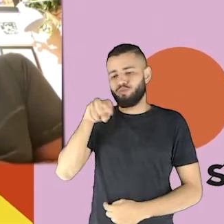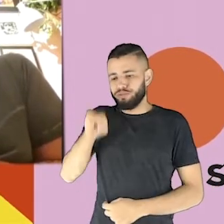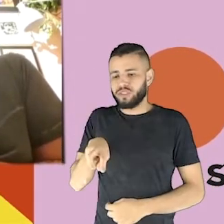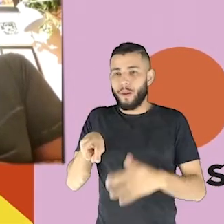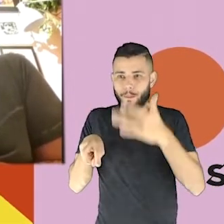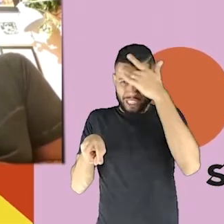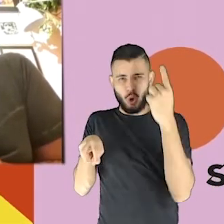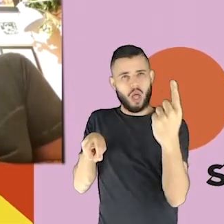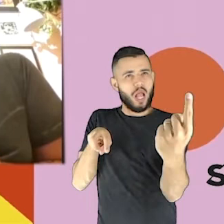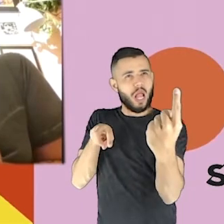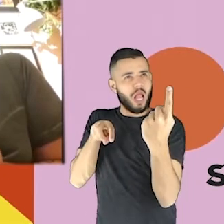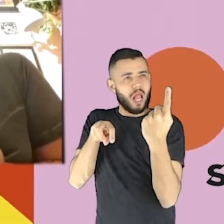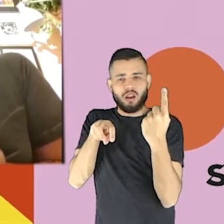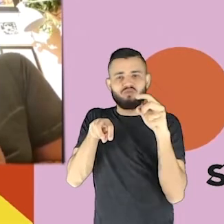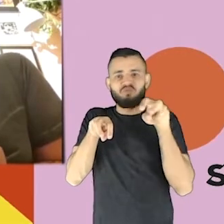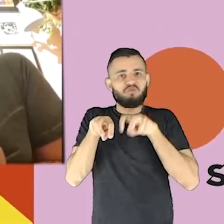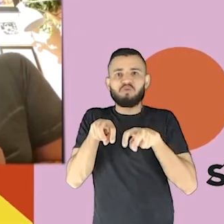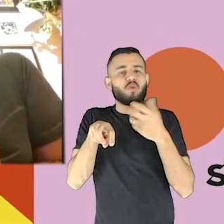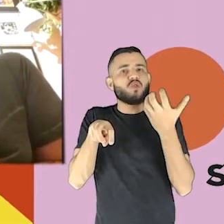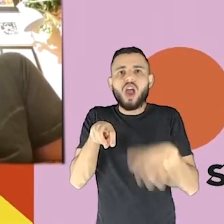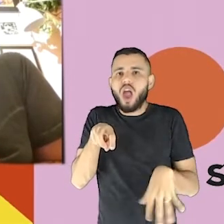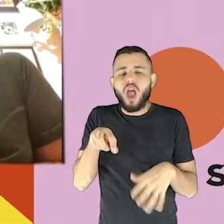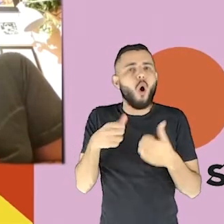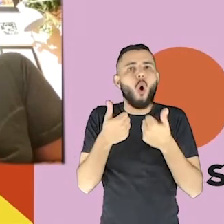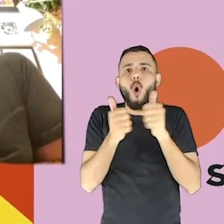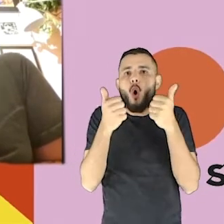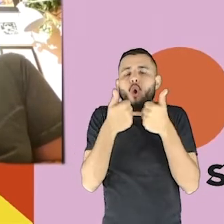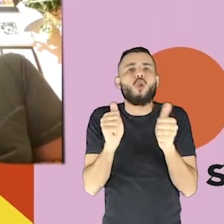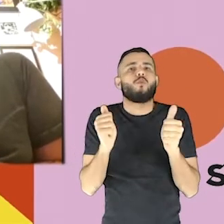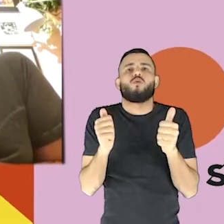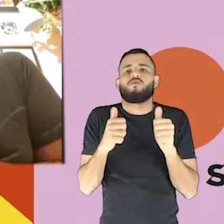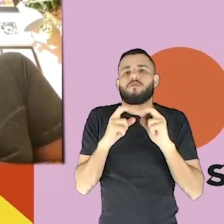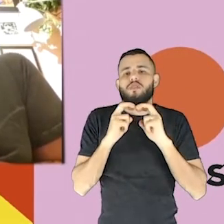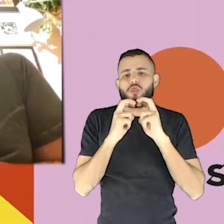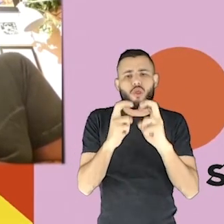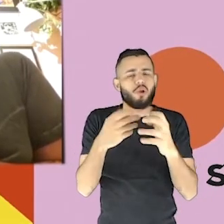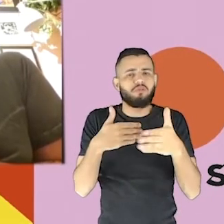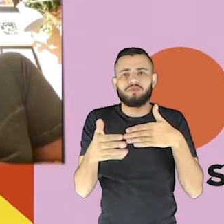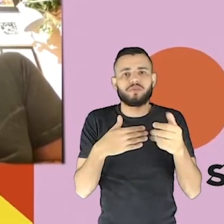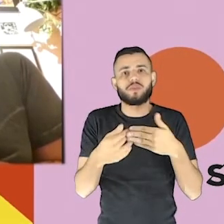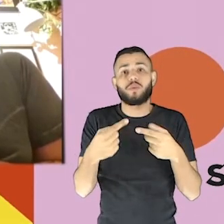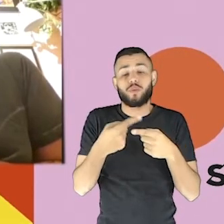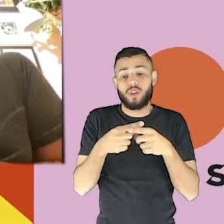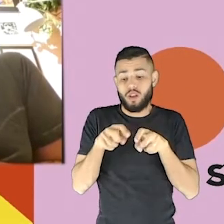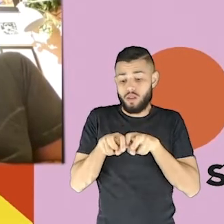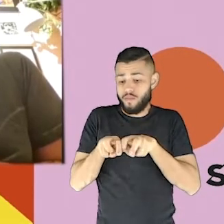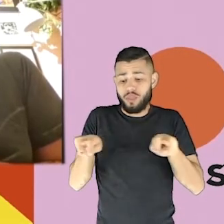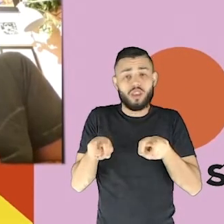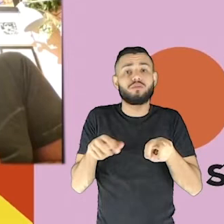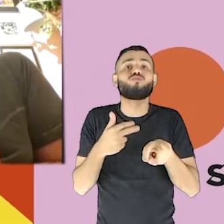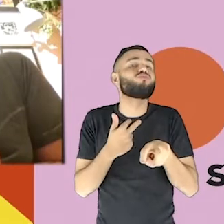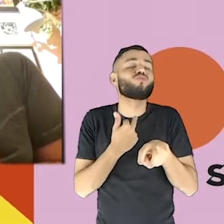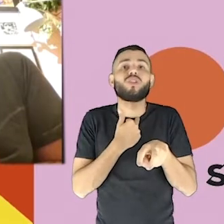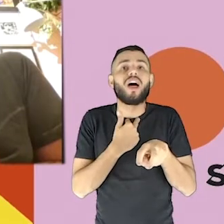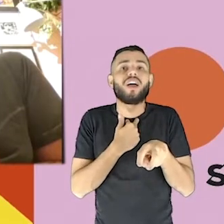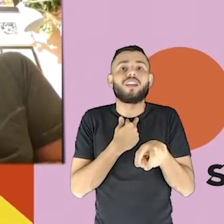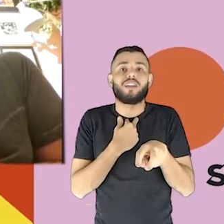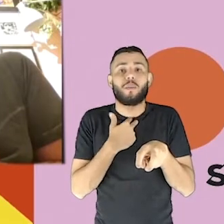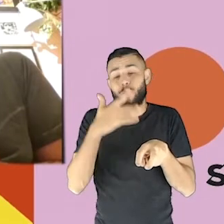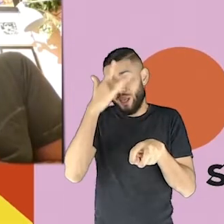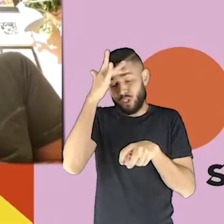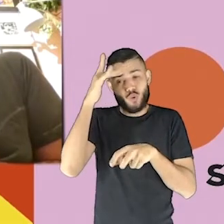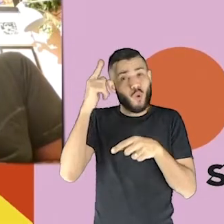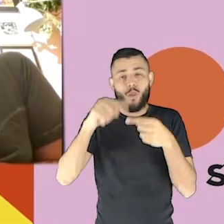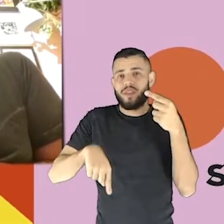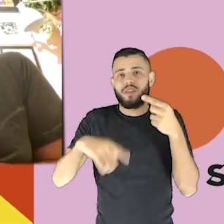meu lado, quando eu tô qualquer, ou no ônibus, ou no metrô, isso independe, porque as cadeiras não foram feitas, os bancos não